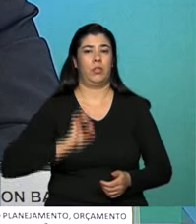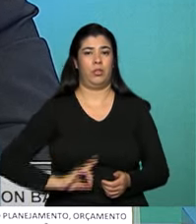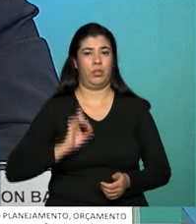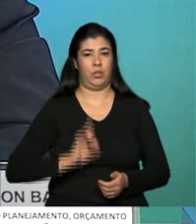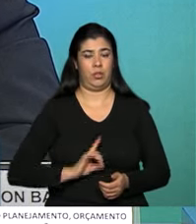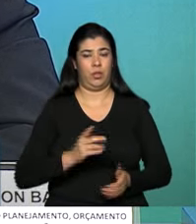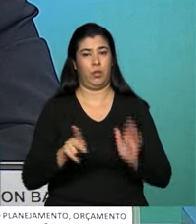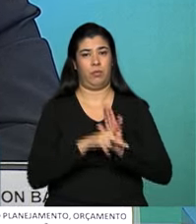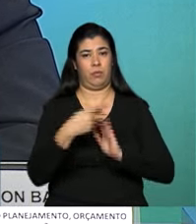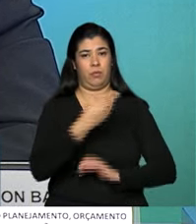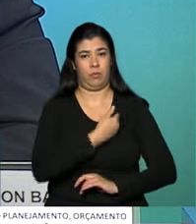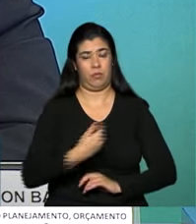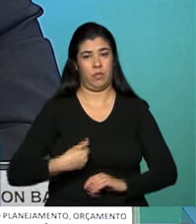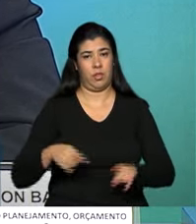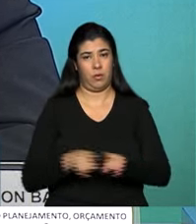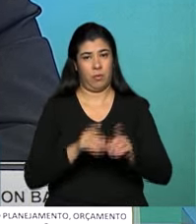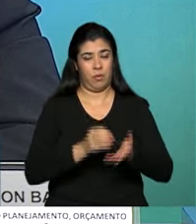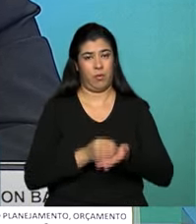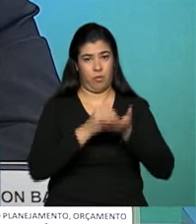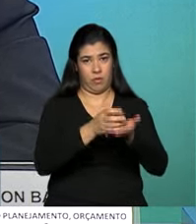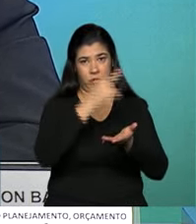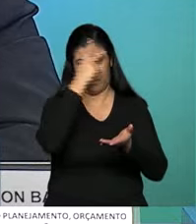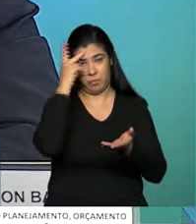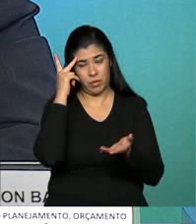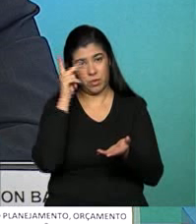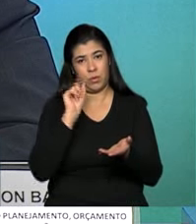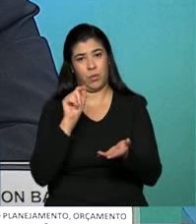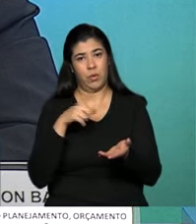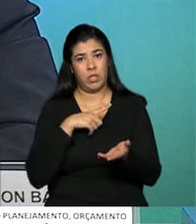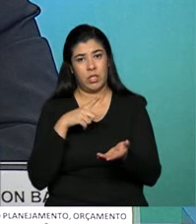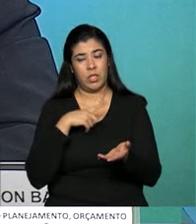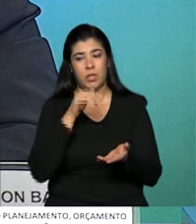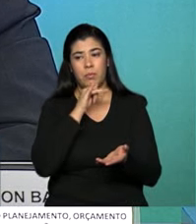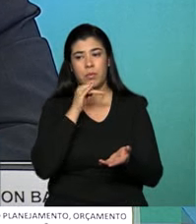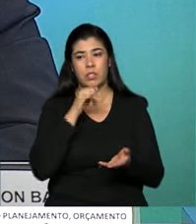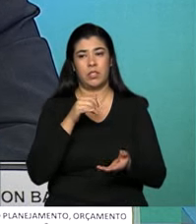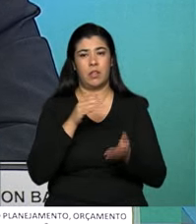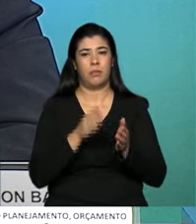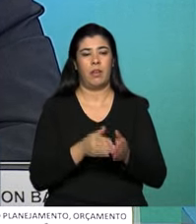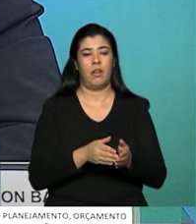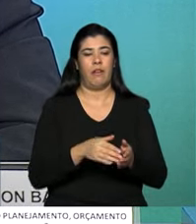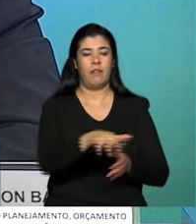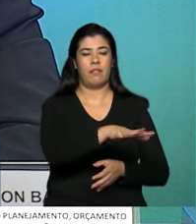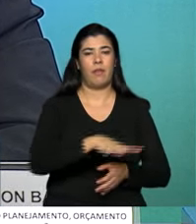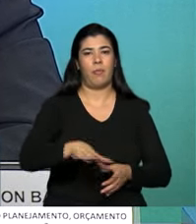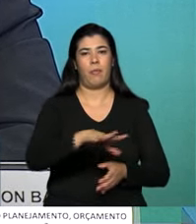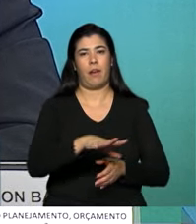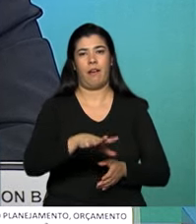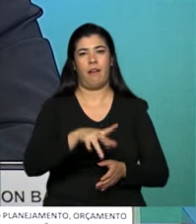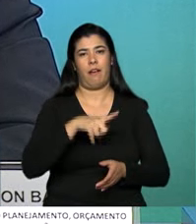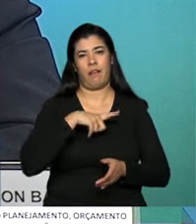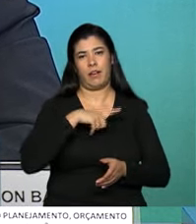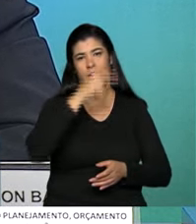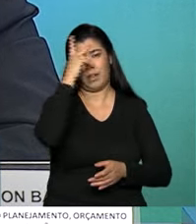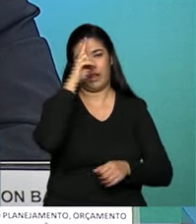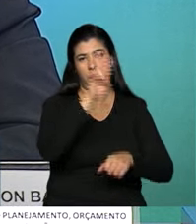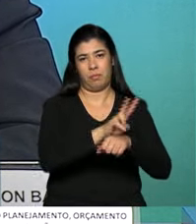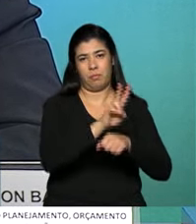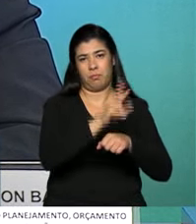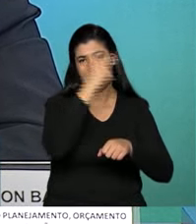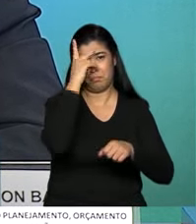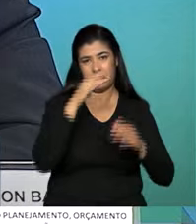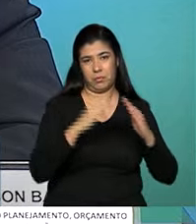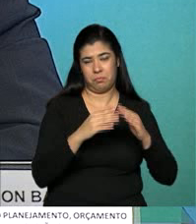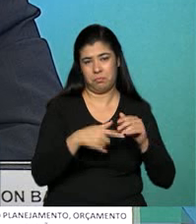união e a oferta para aquelas pessoas que que tem estão em terrenos onde a união Tem uma parte de domínio que elas possam adquirir esse domínio mediante um